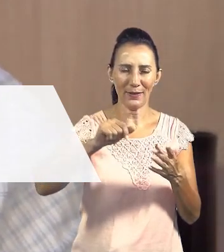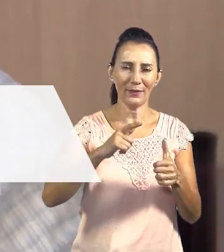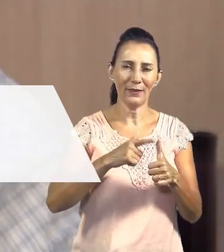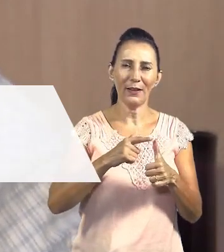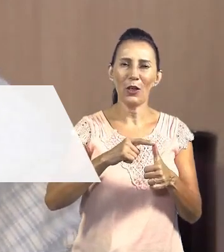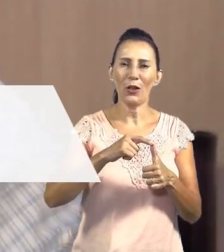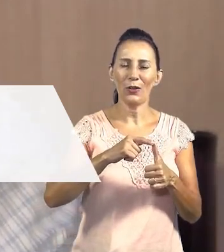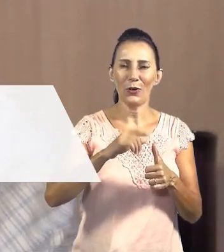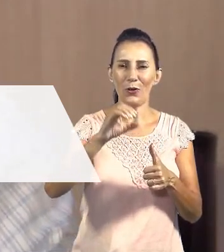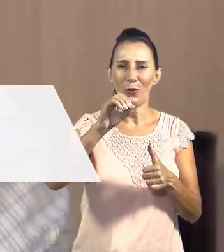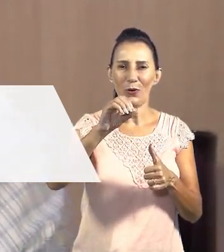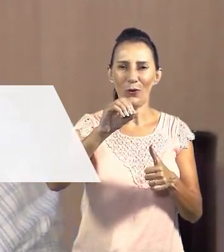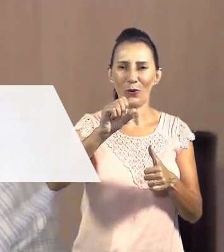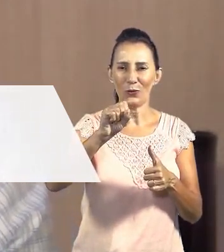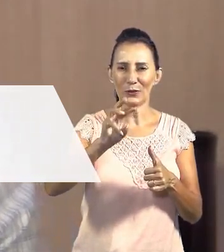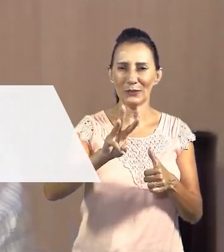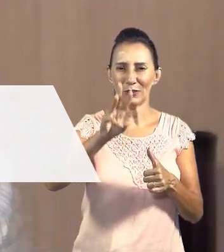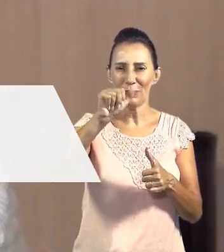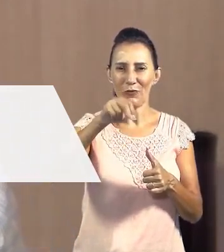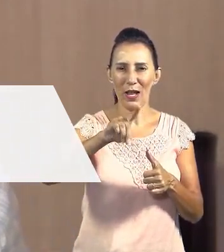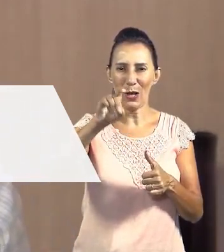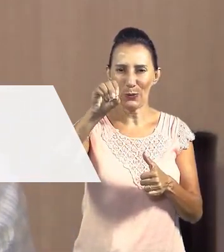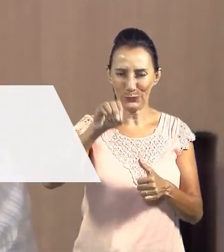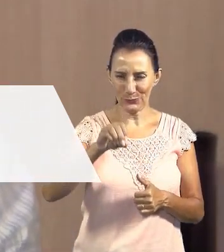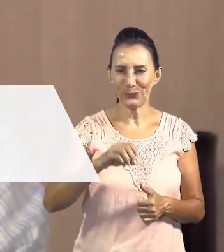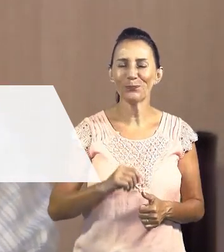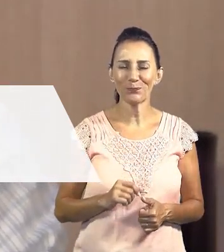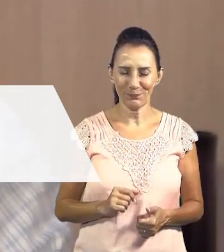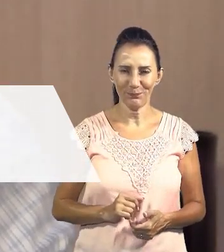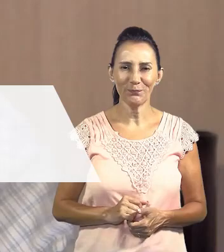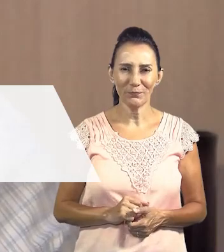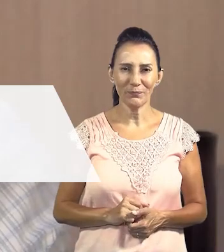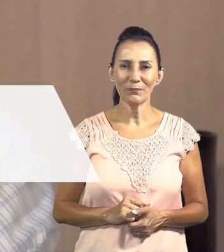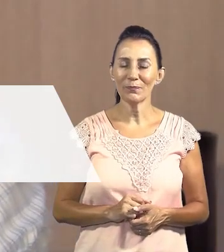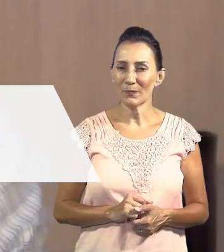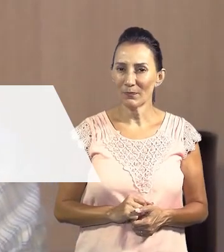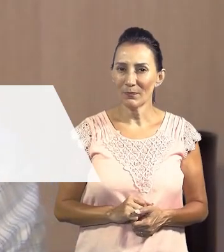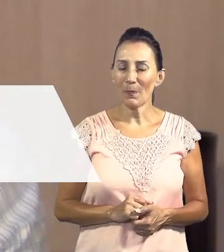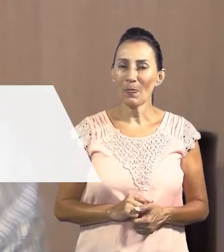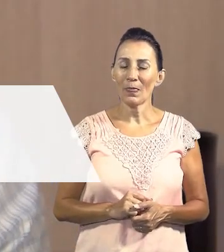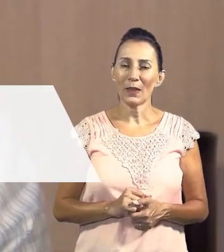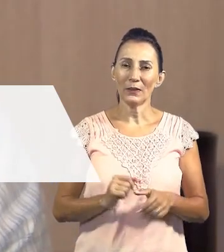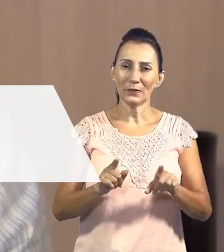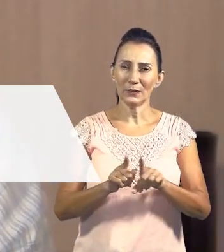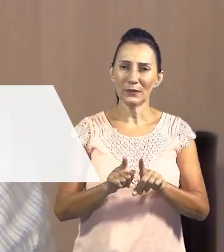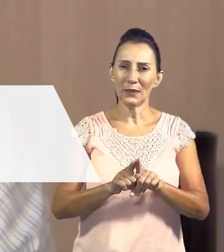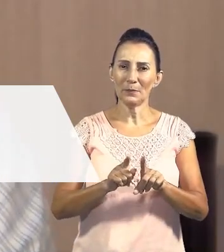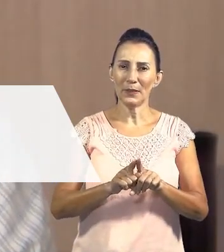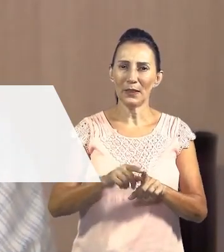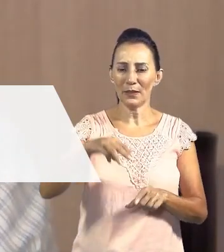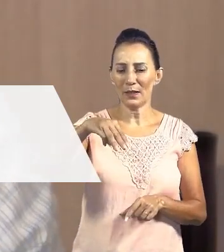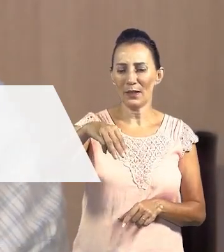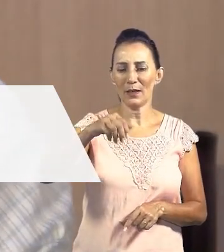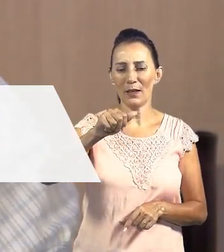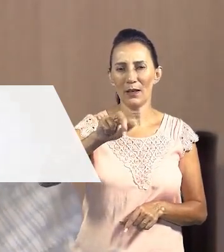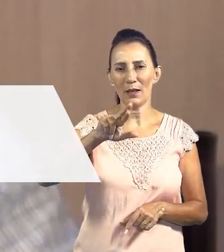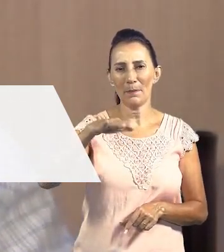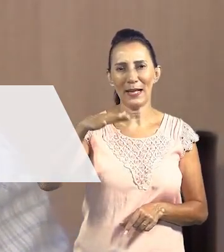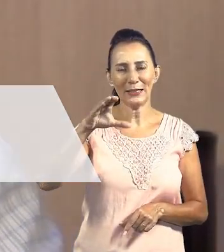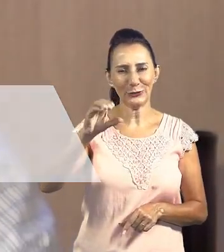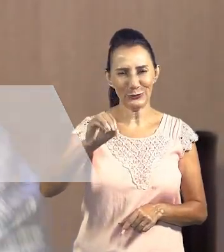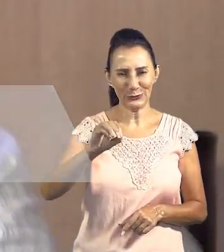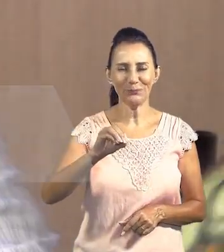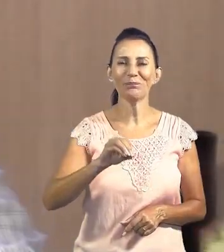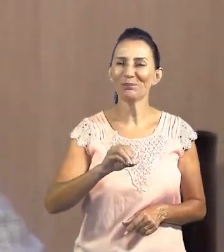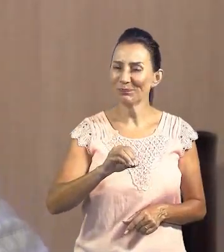Lobo. Vou repetir aí: Jorge Linhares, Pascoal Piragini, Tânia Tereza, Edmeio Williams, Márcio Santos e